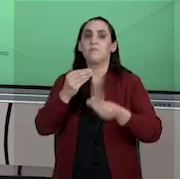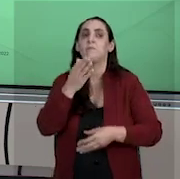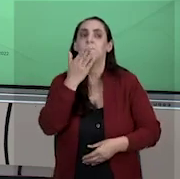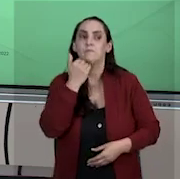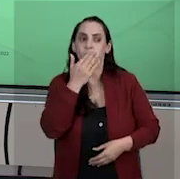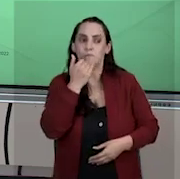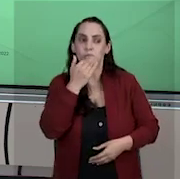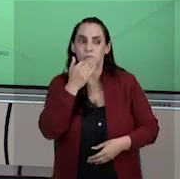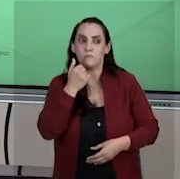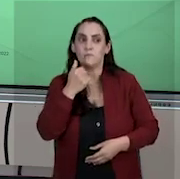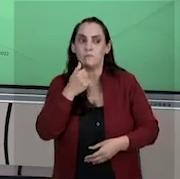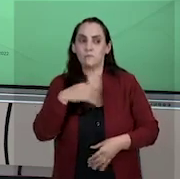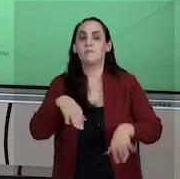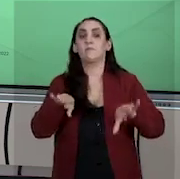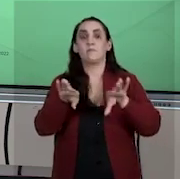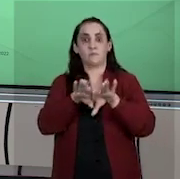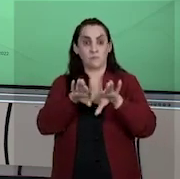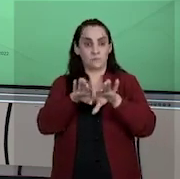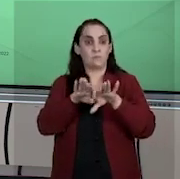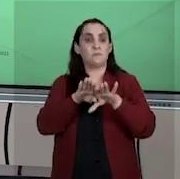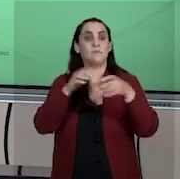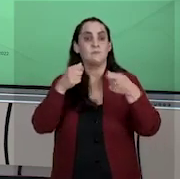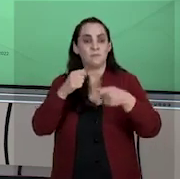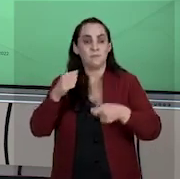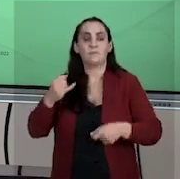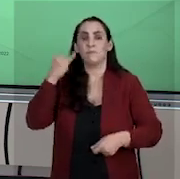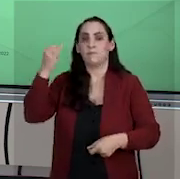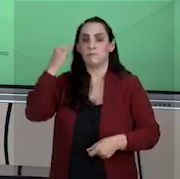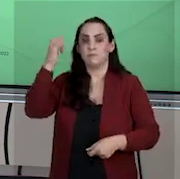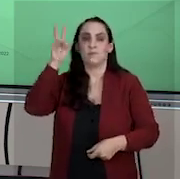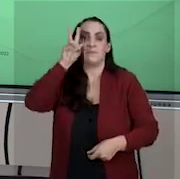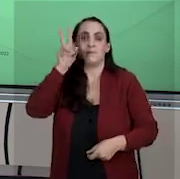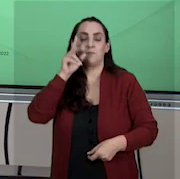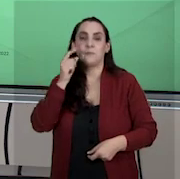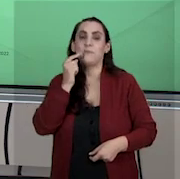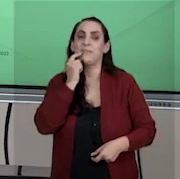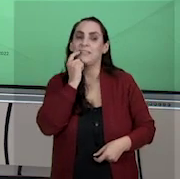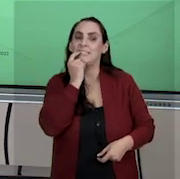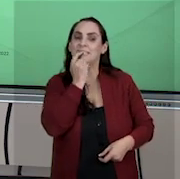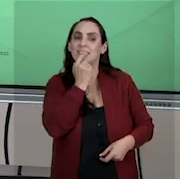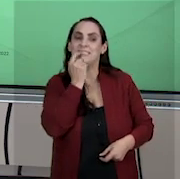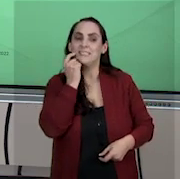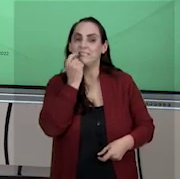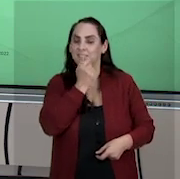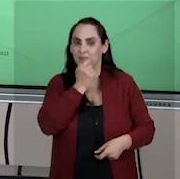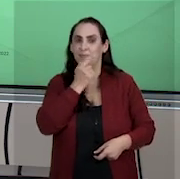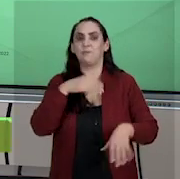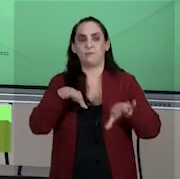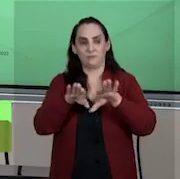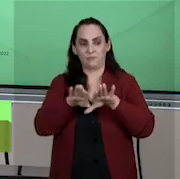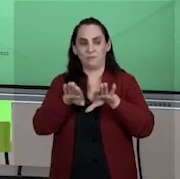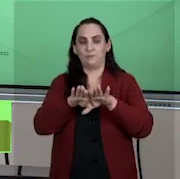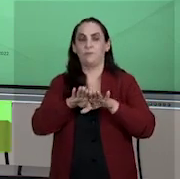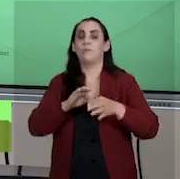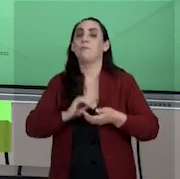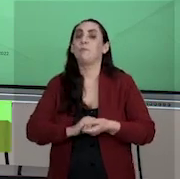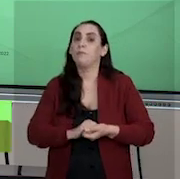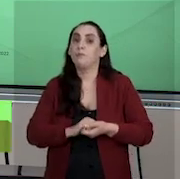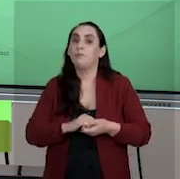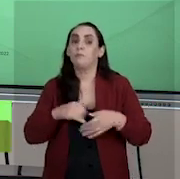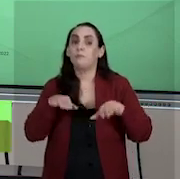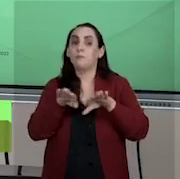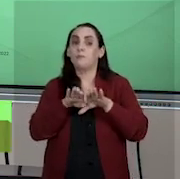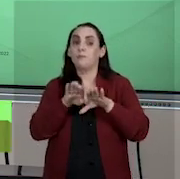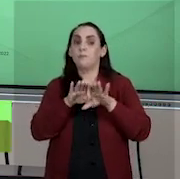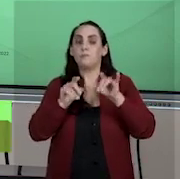cavidade bucal dos dentes também, que são extremamente importantes e fazem parte do sistema digestório, tá? Então, além do